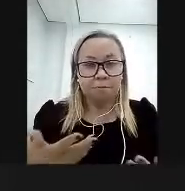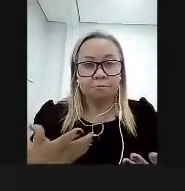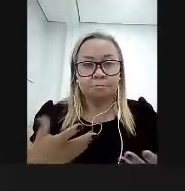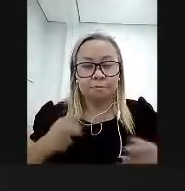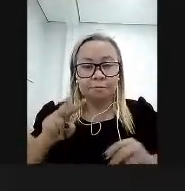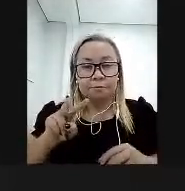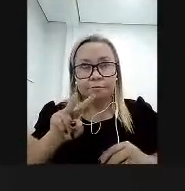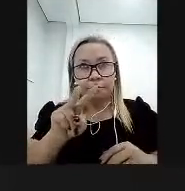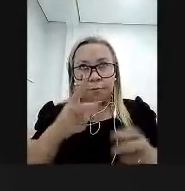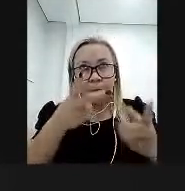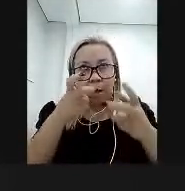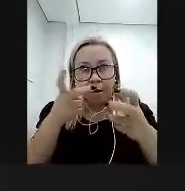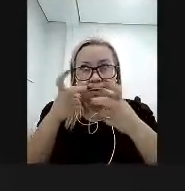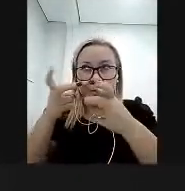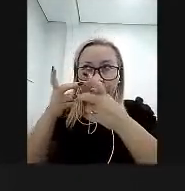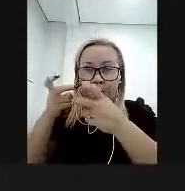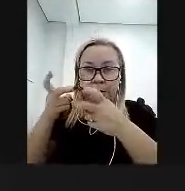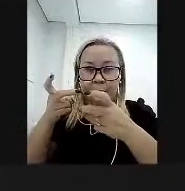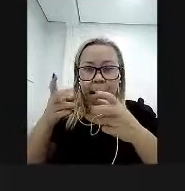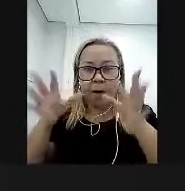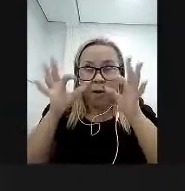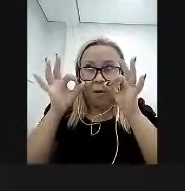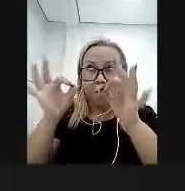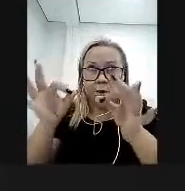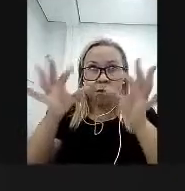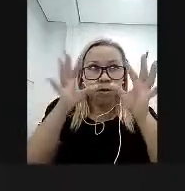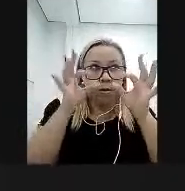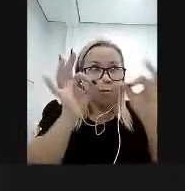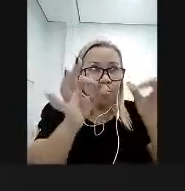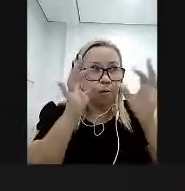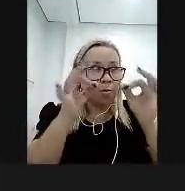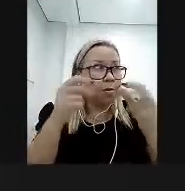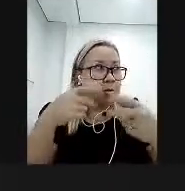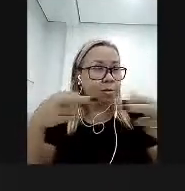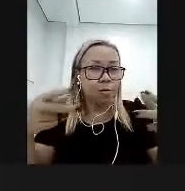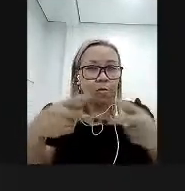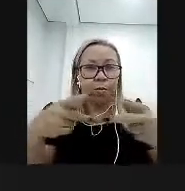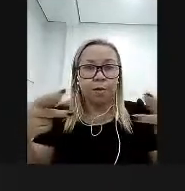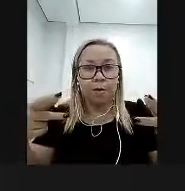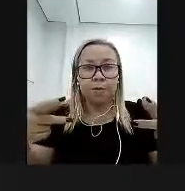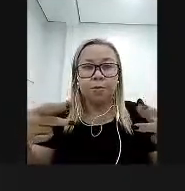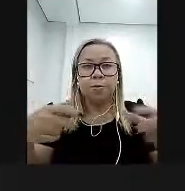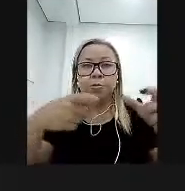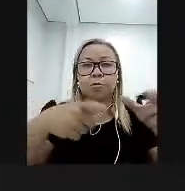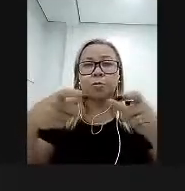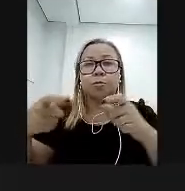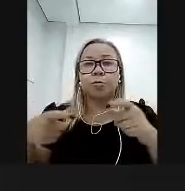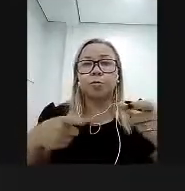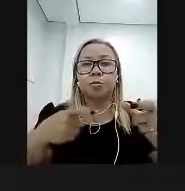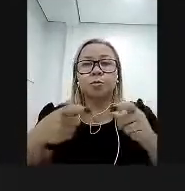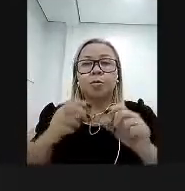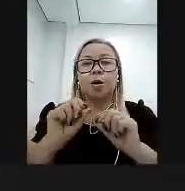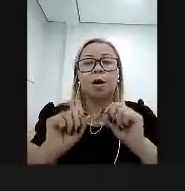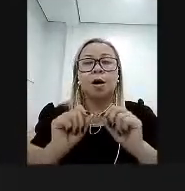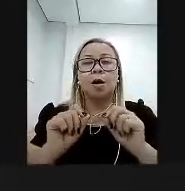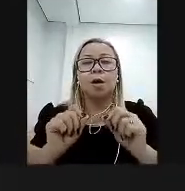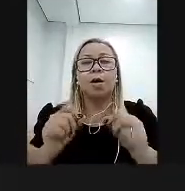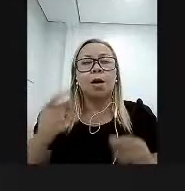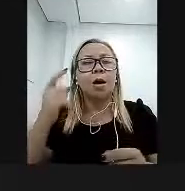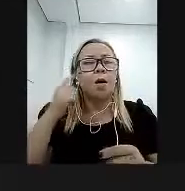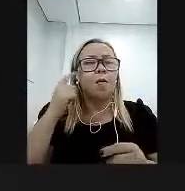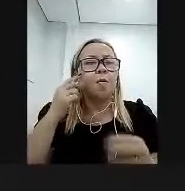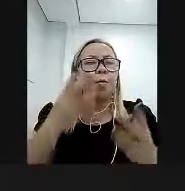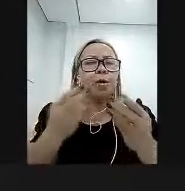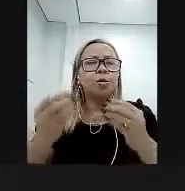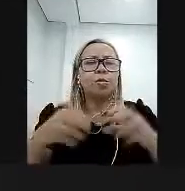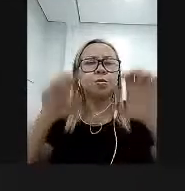se inclinar com atenção, né? Olhar com atenção os espaços. E eu penso muito